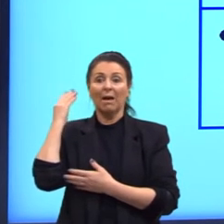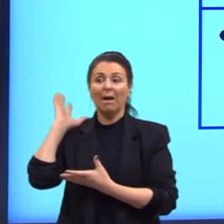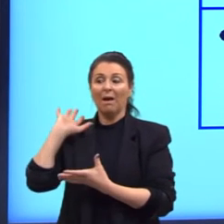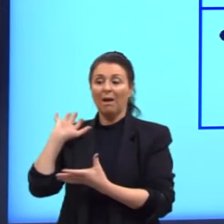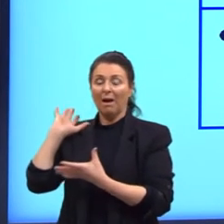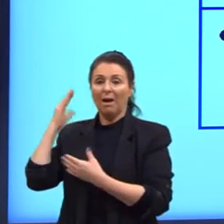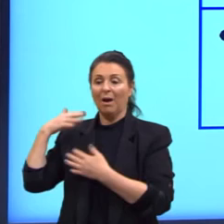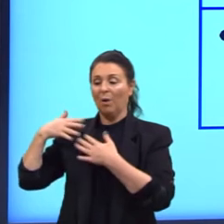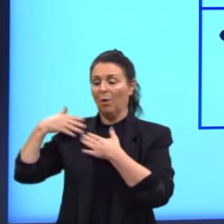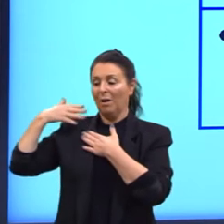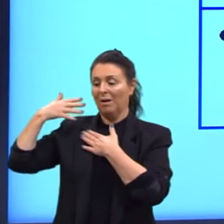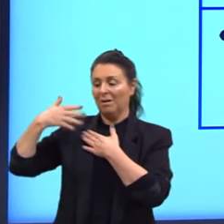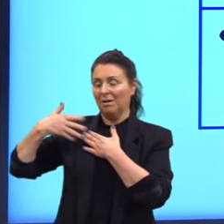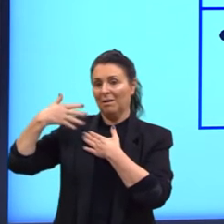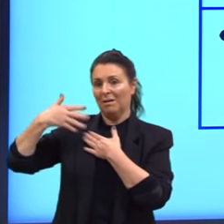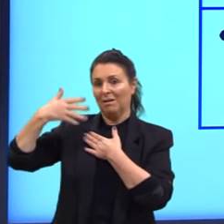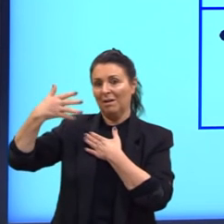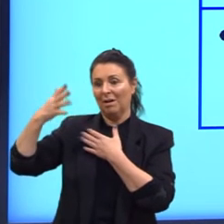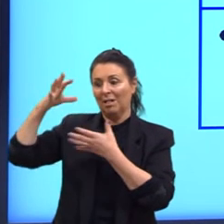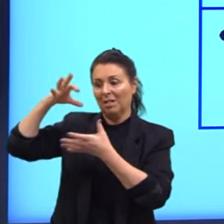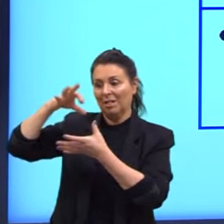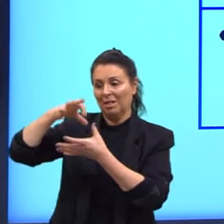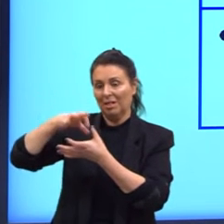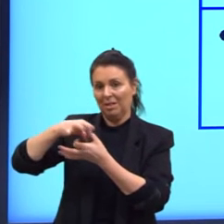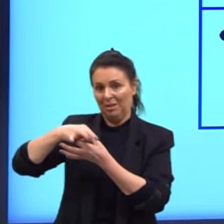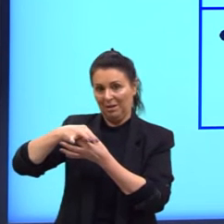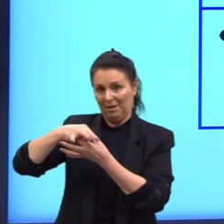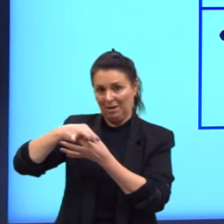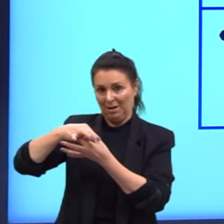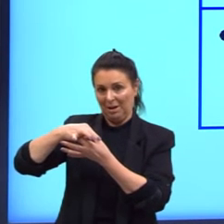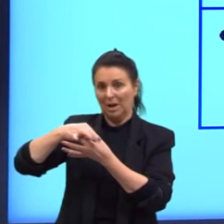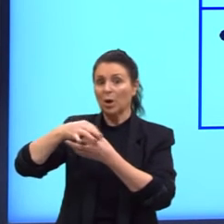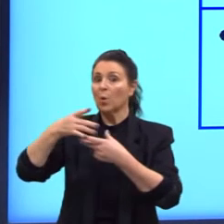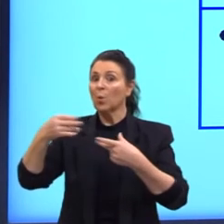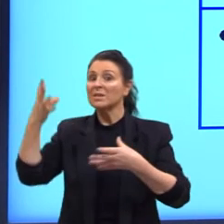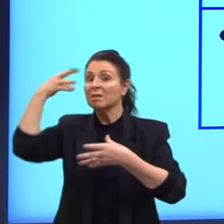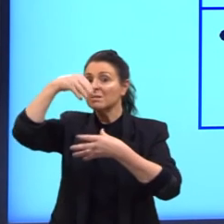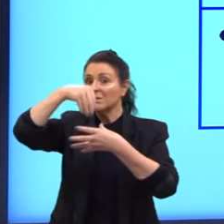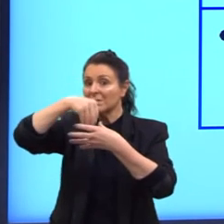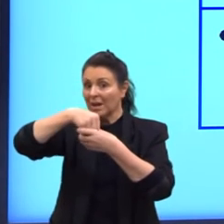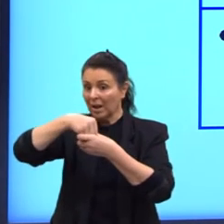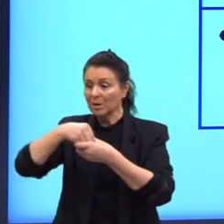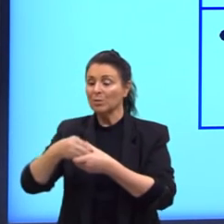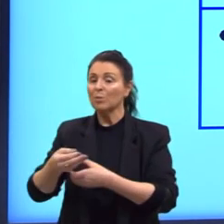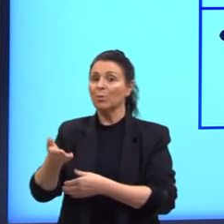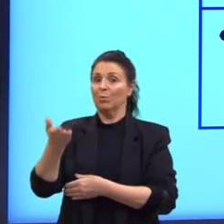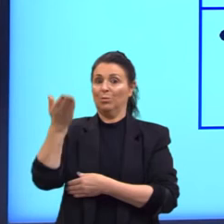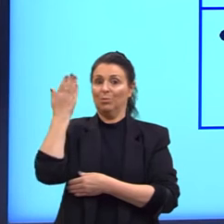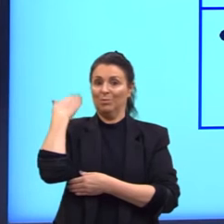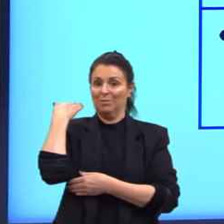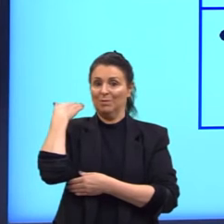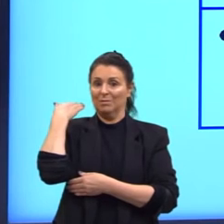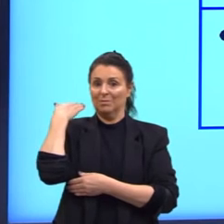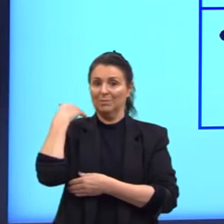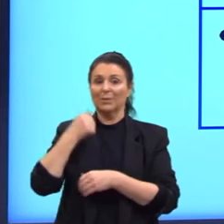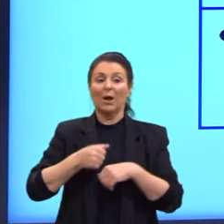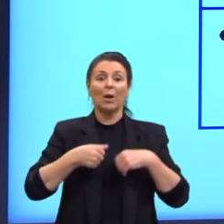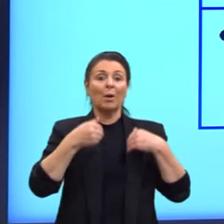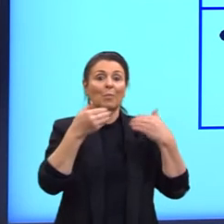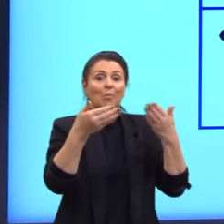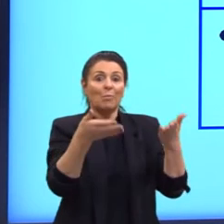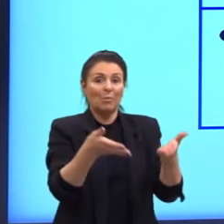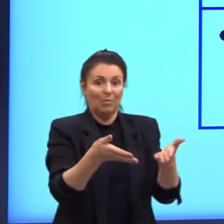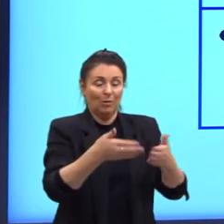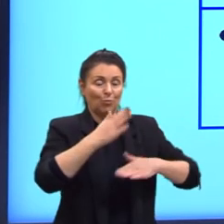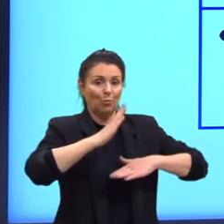a ligação entre duas ações no passado ele liga essas duas ações e enquanto o presente perfeito